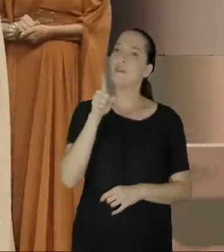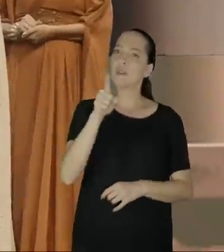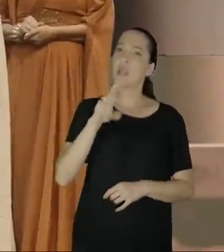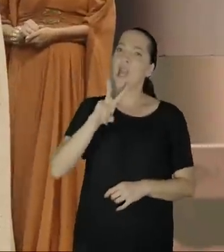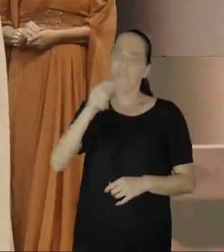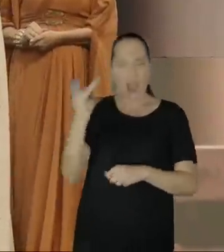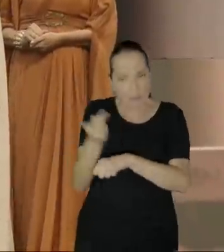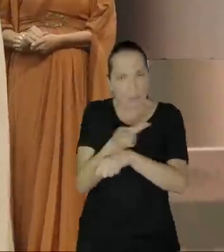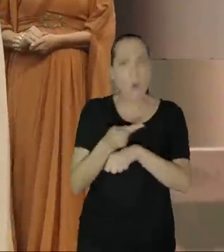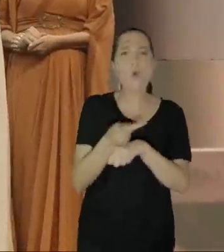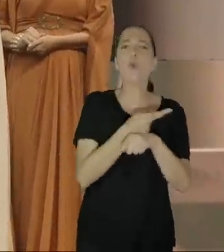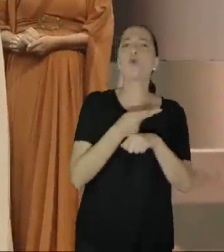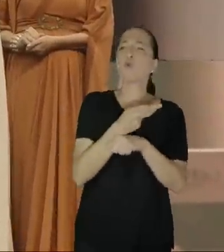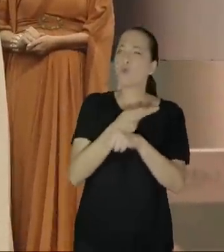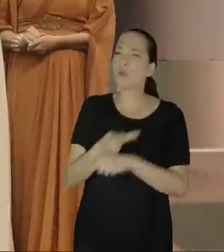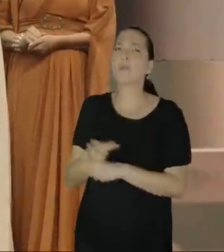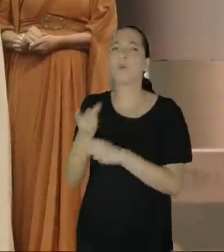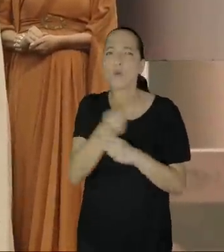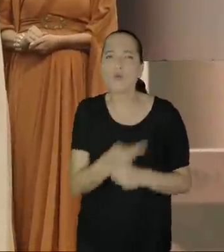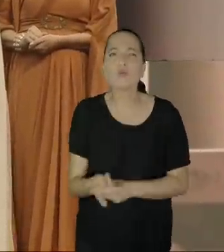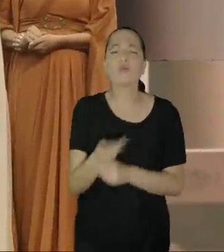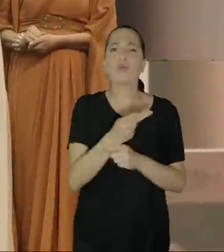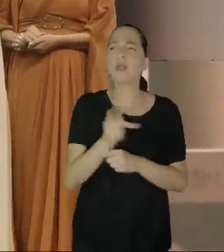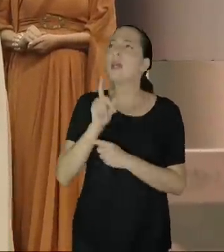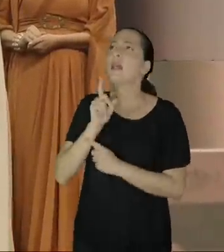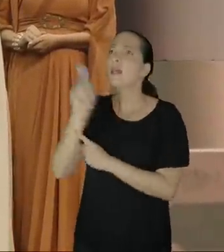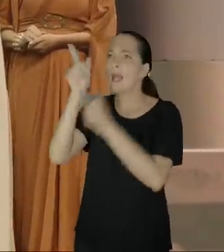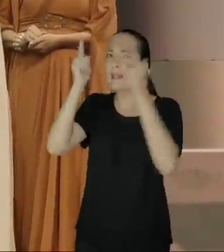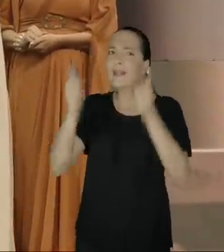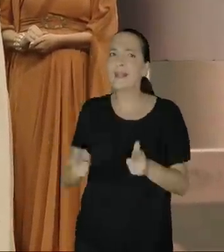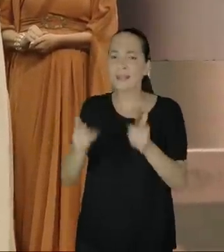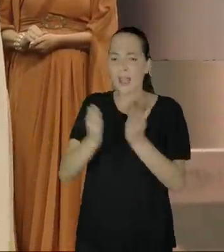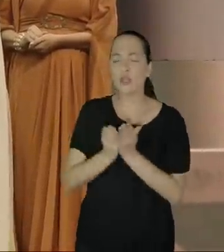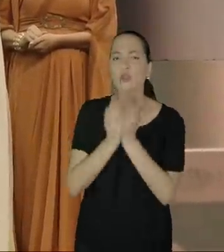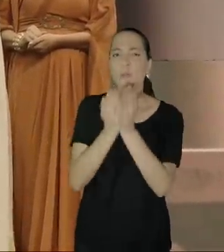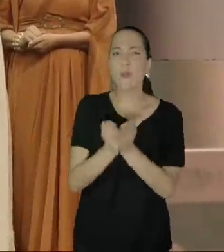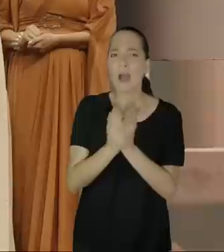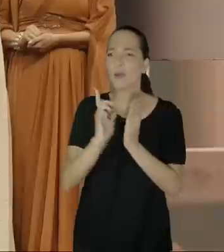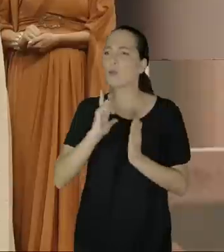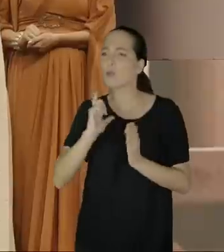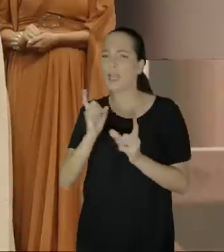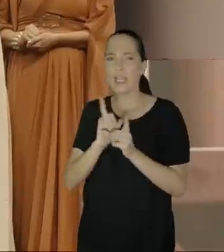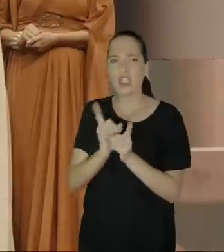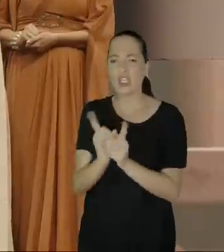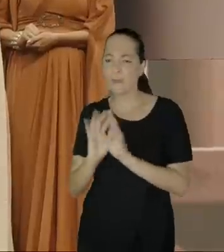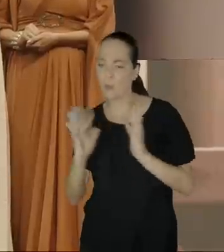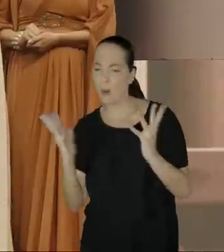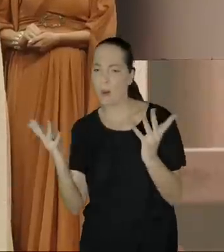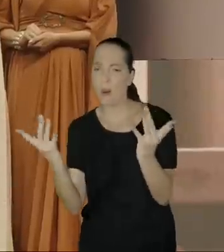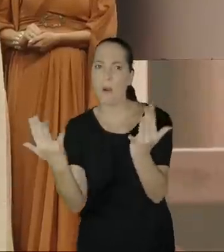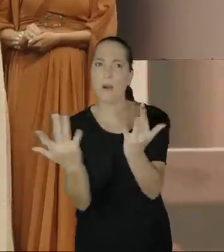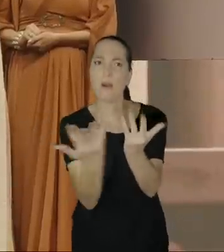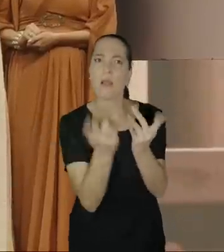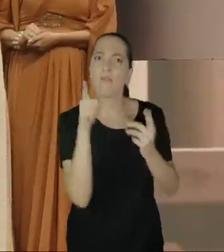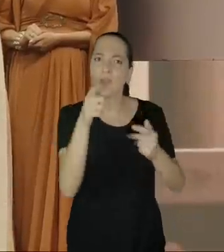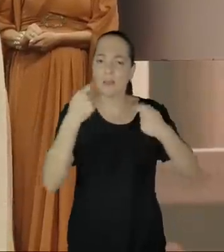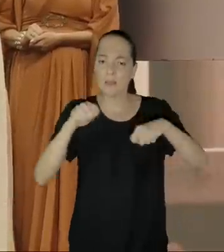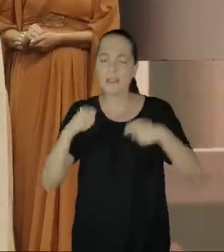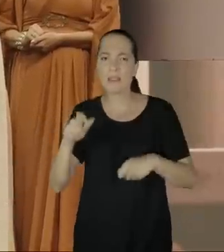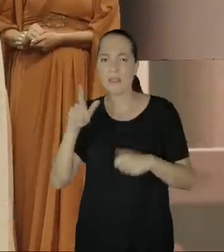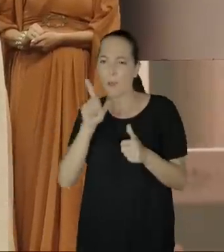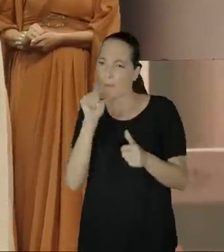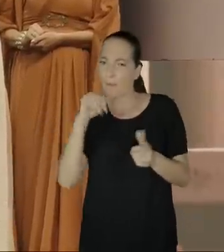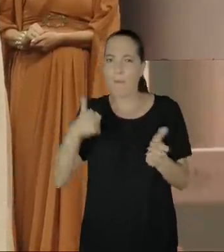procurá-lo. Ele está em um barco no mar da Galileia, rodeado por seus discípulos. Ajoelha-se na beira do